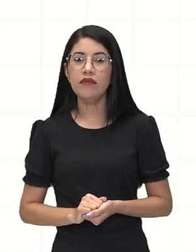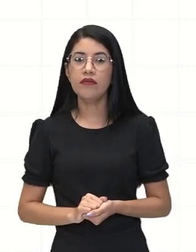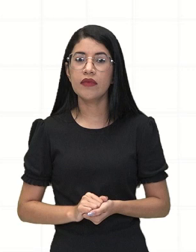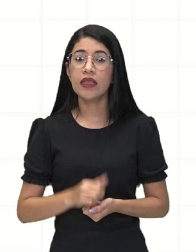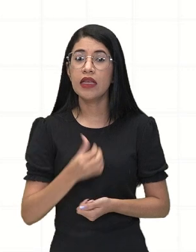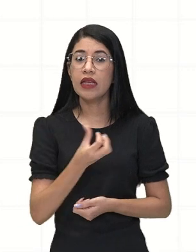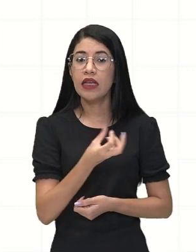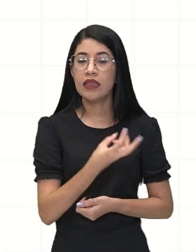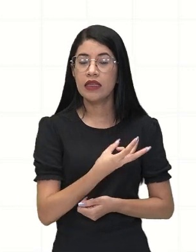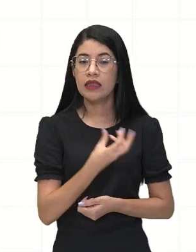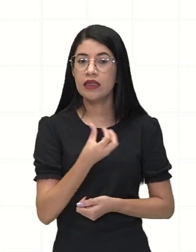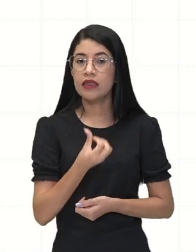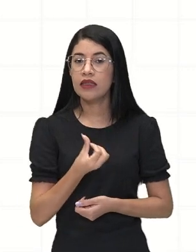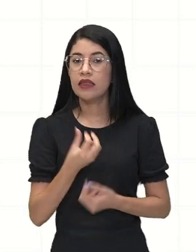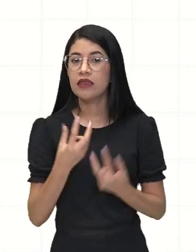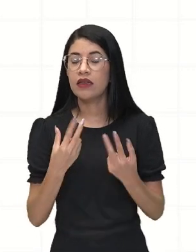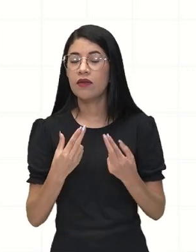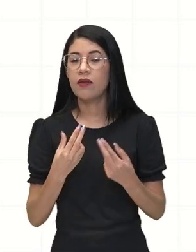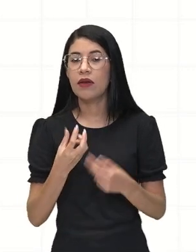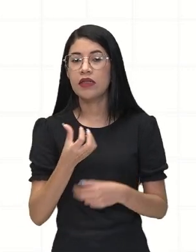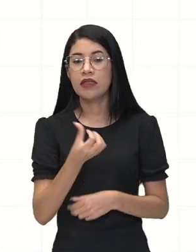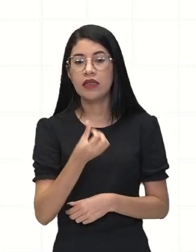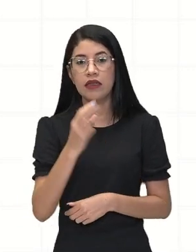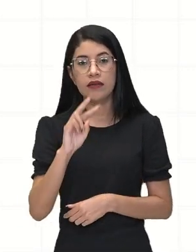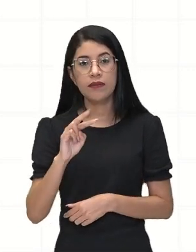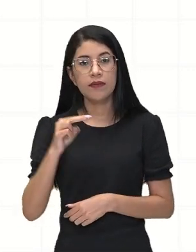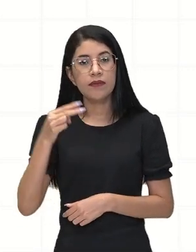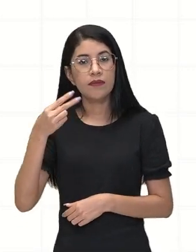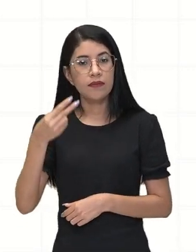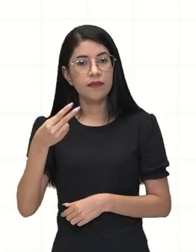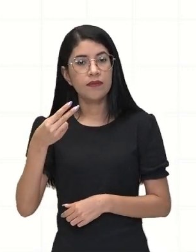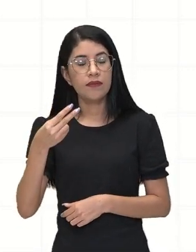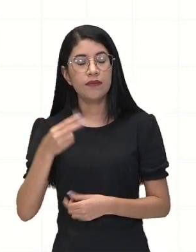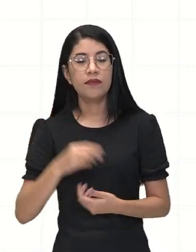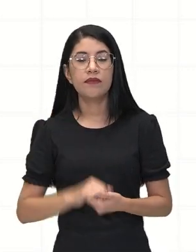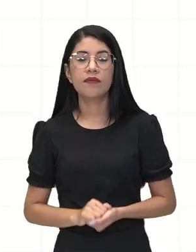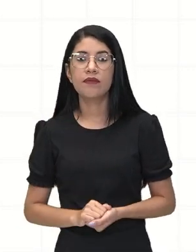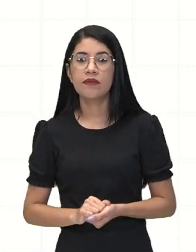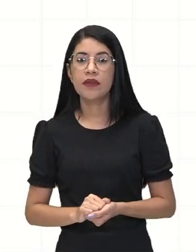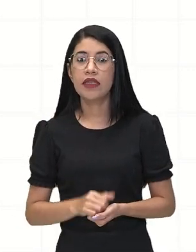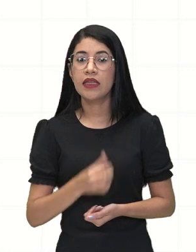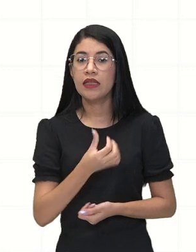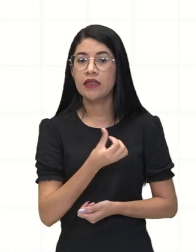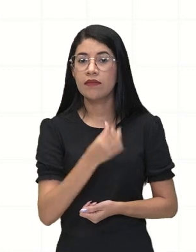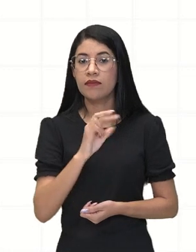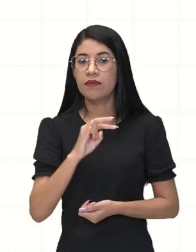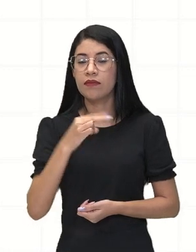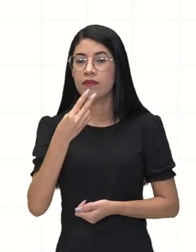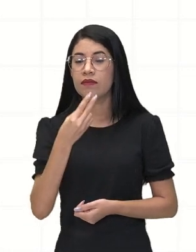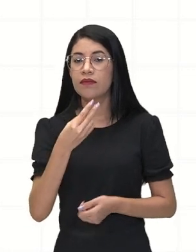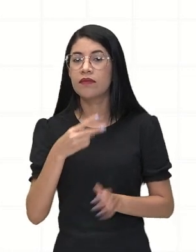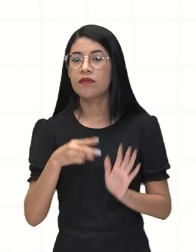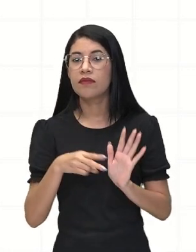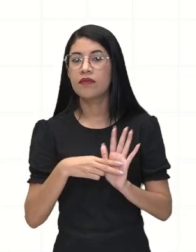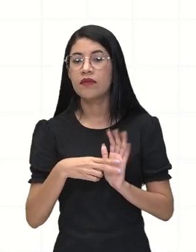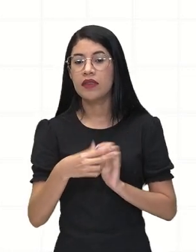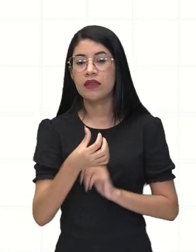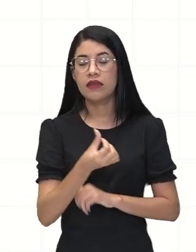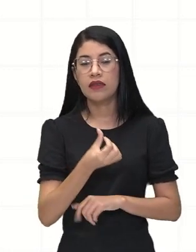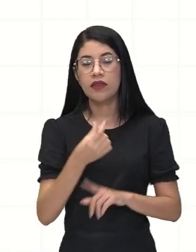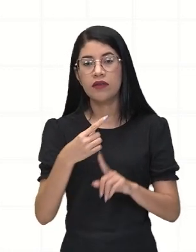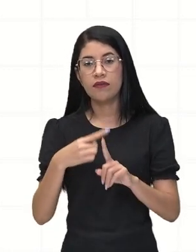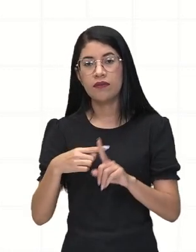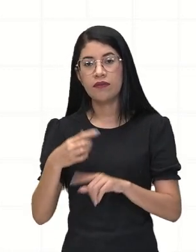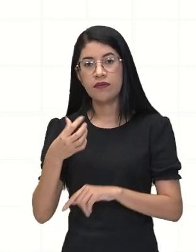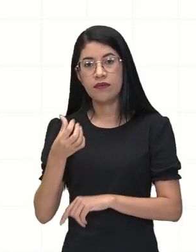36 é a mesma coisa que 6 ao quadrado? Porque, ó, o que significa 6 ao quadrado? Significa que é 6